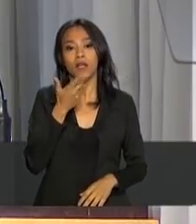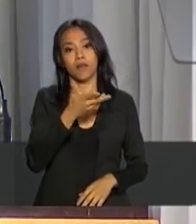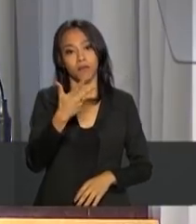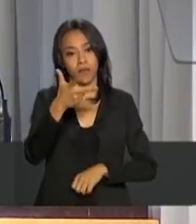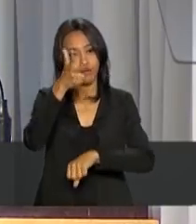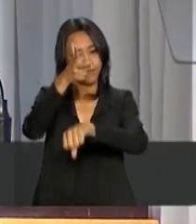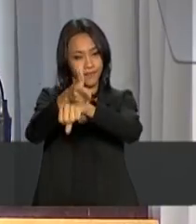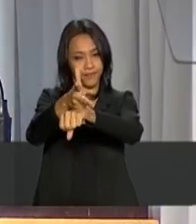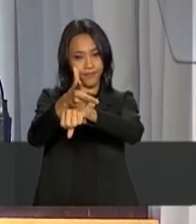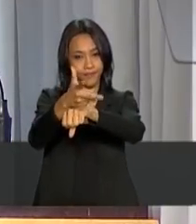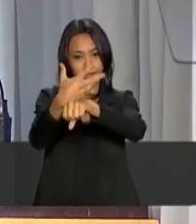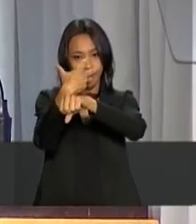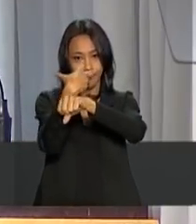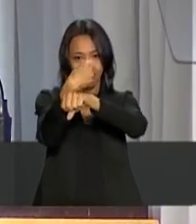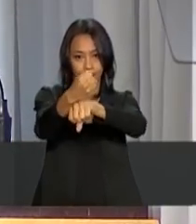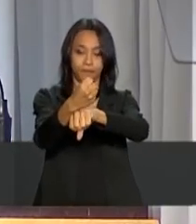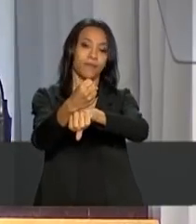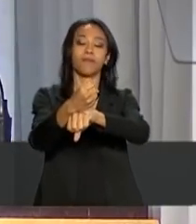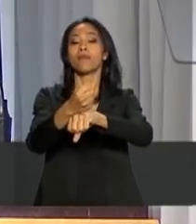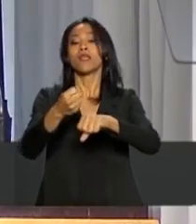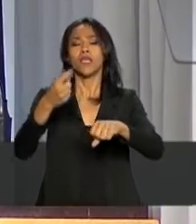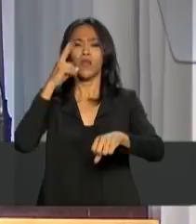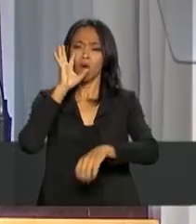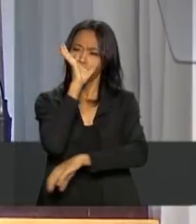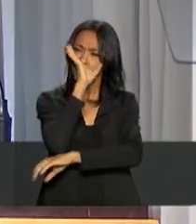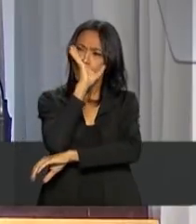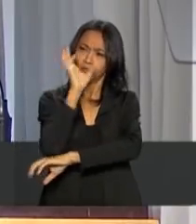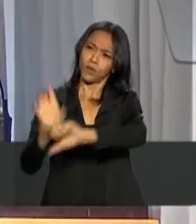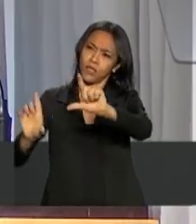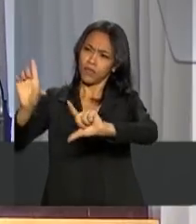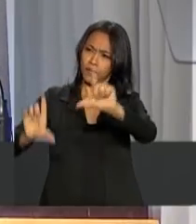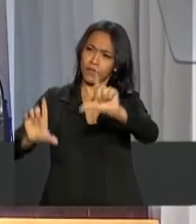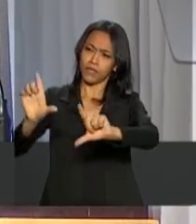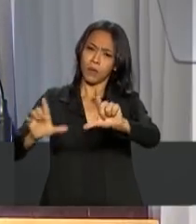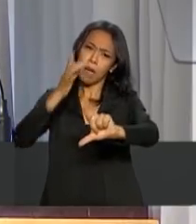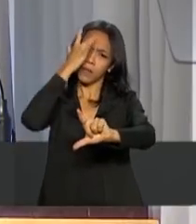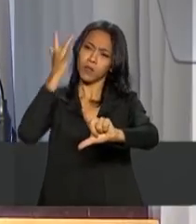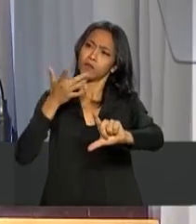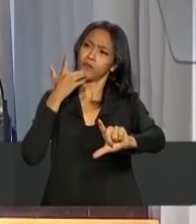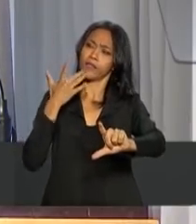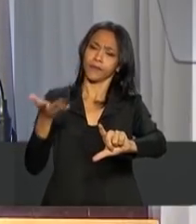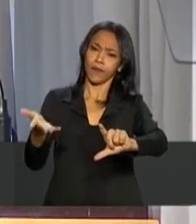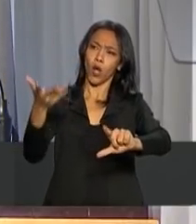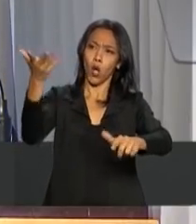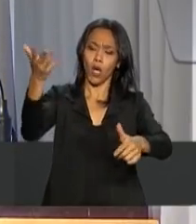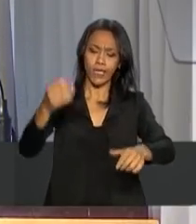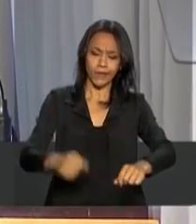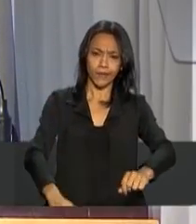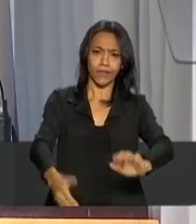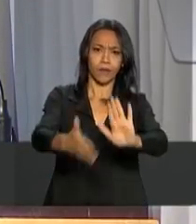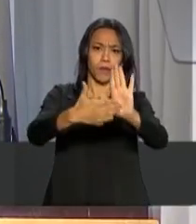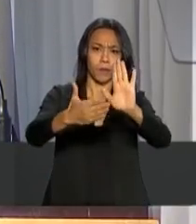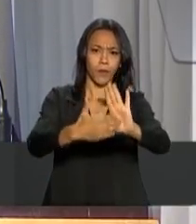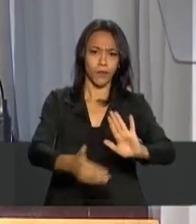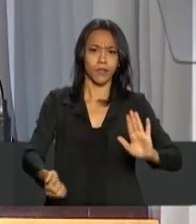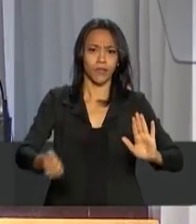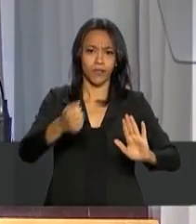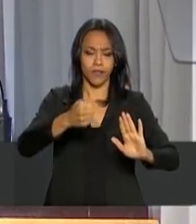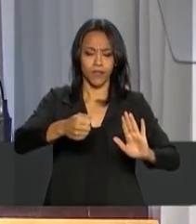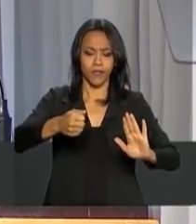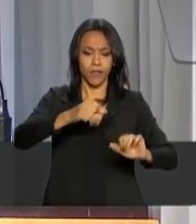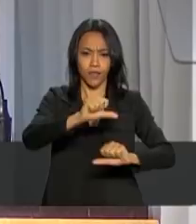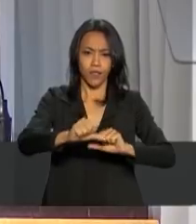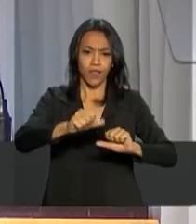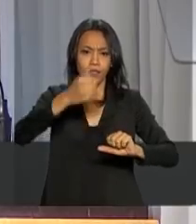presente, para dizer que eu vejo os programas de televisão e eu vejo o sujeito dizendo: olhe, esta reforma do Temer é